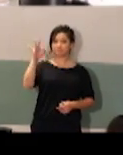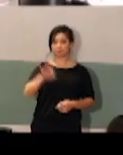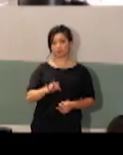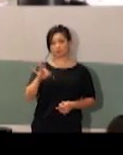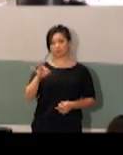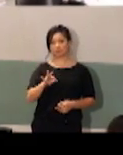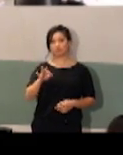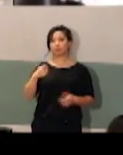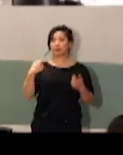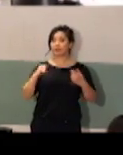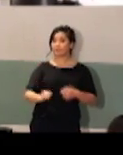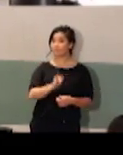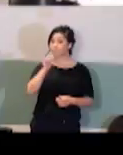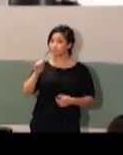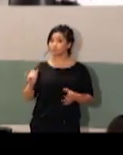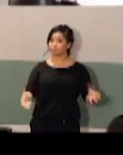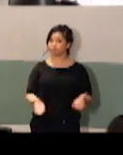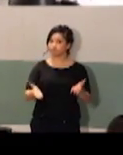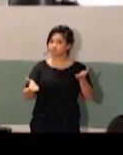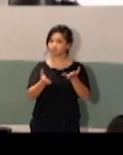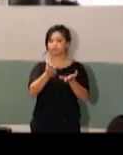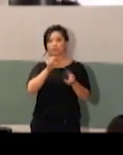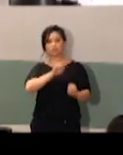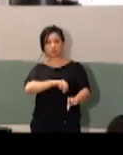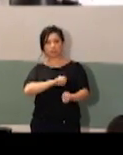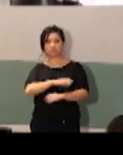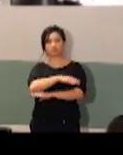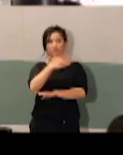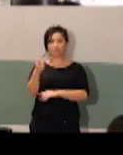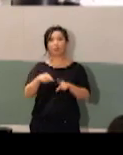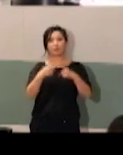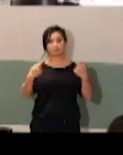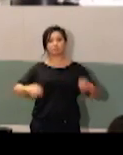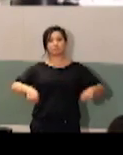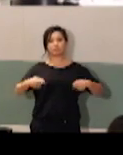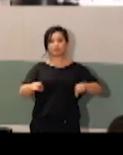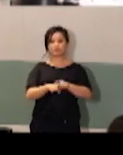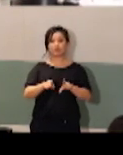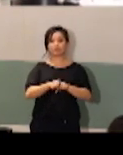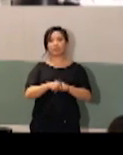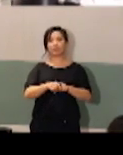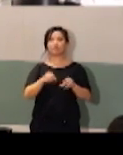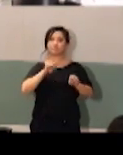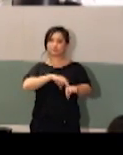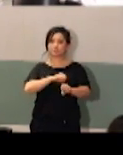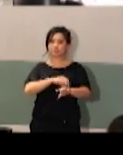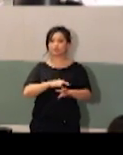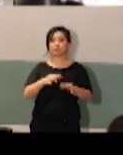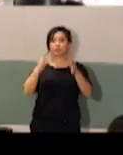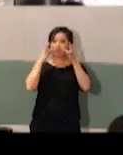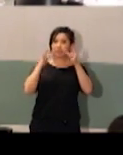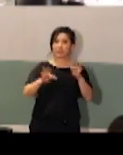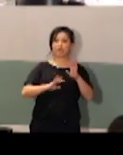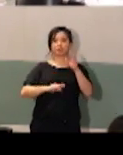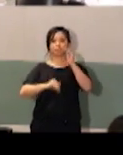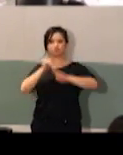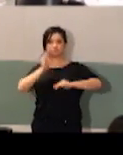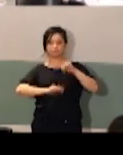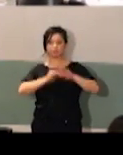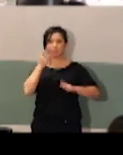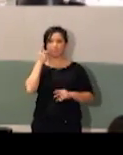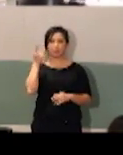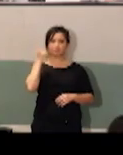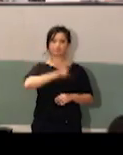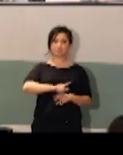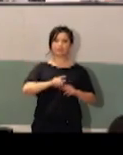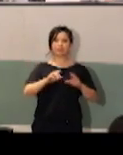educação integral, mas é muito importante investir na educação profissionalizante, no ensino técnico e tecnológico, para que a nossa juventude